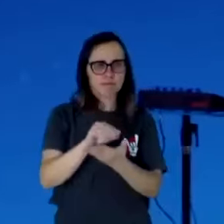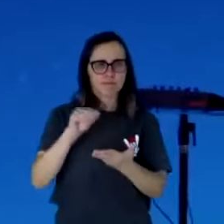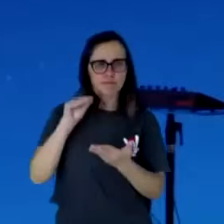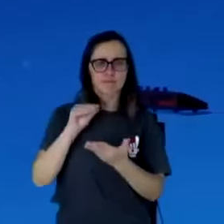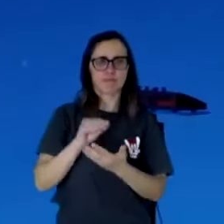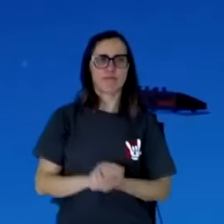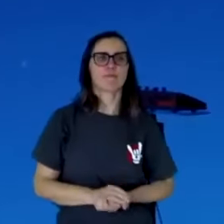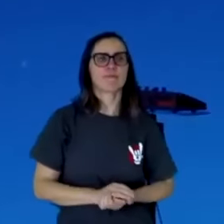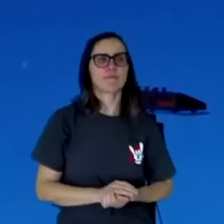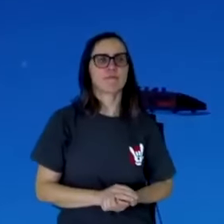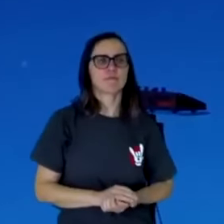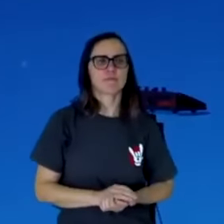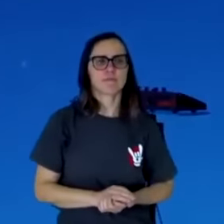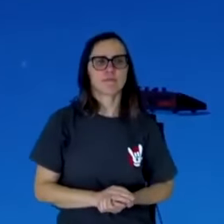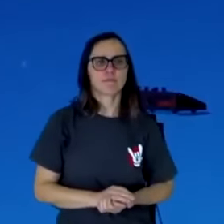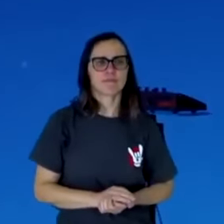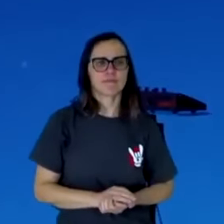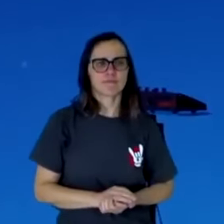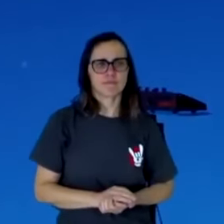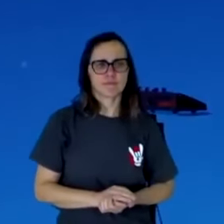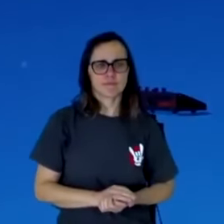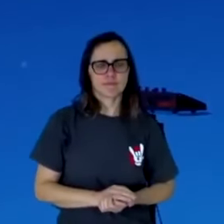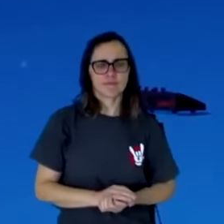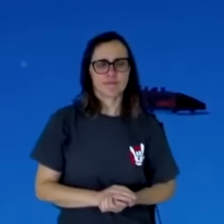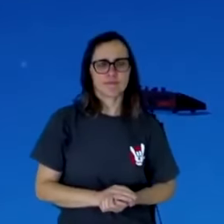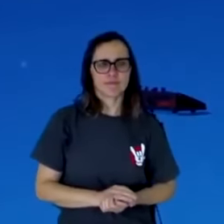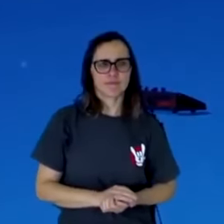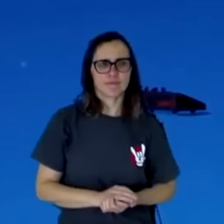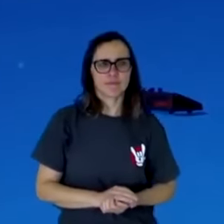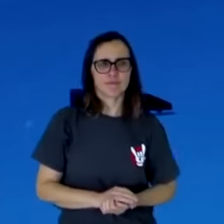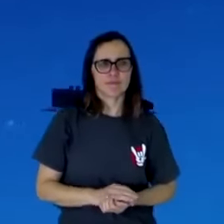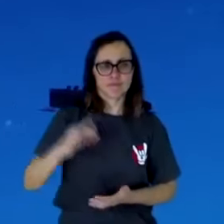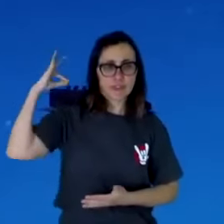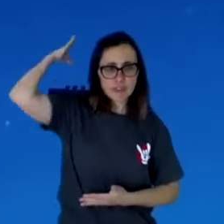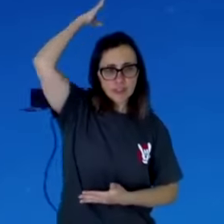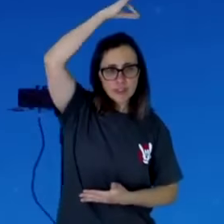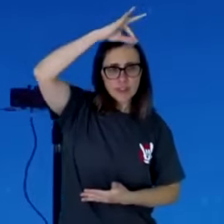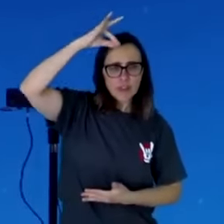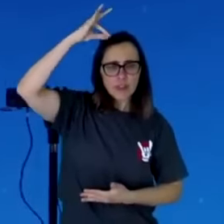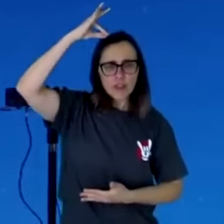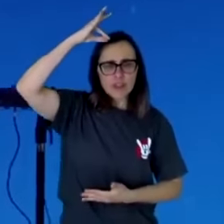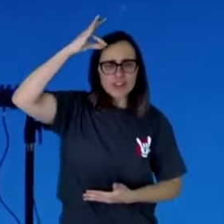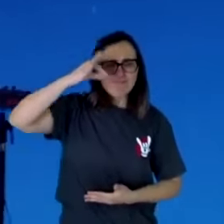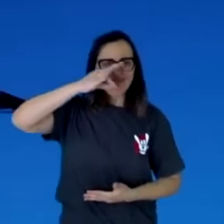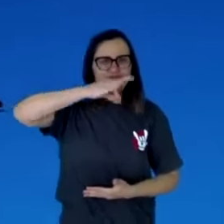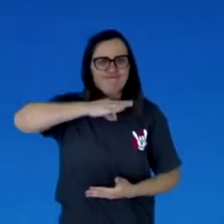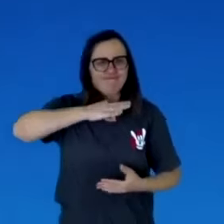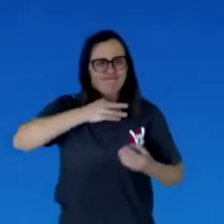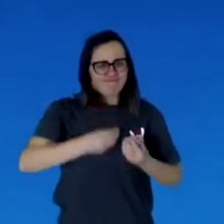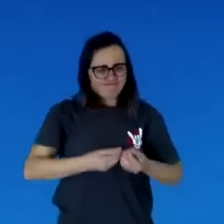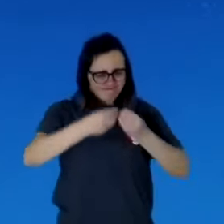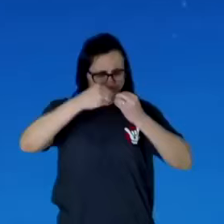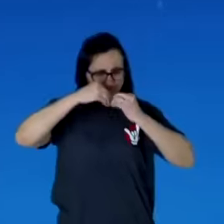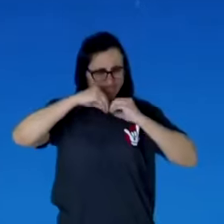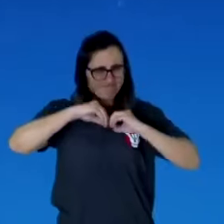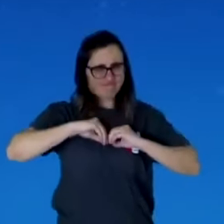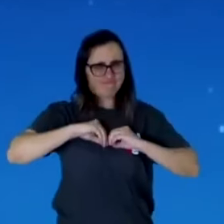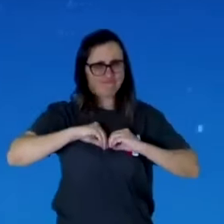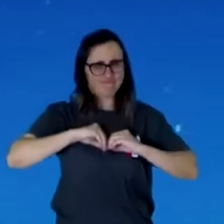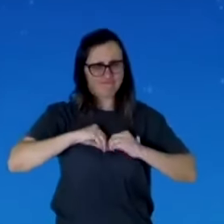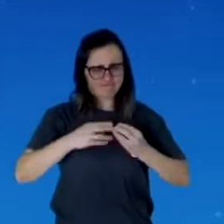concedida é concedida dá uma alisada no teu pé diga assim a mim a mim digo o Espírito Santo se manifesta em